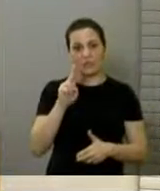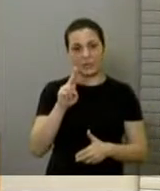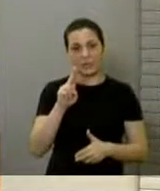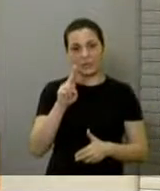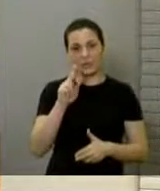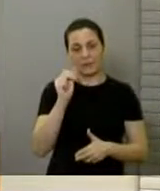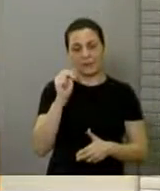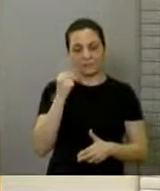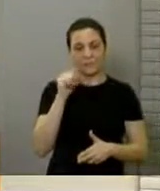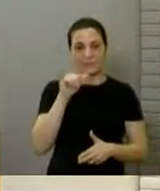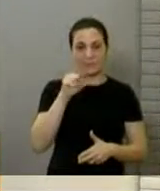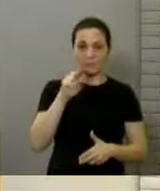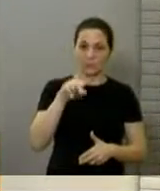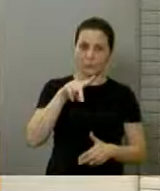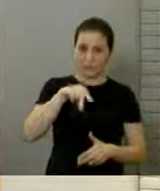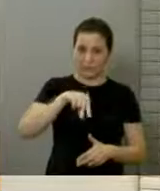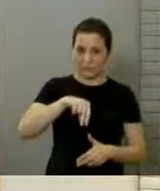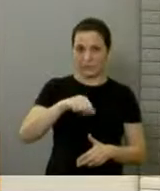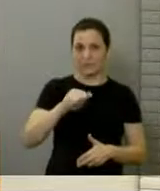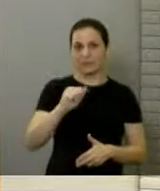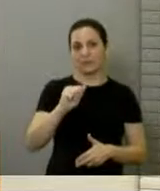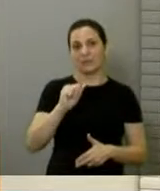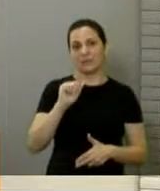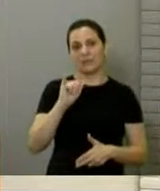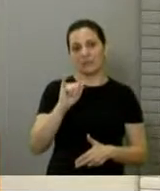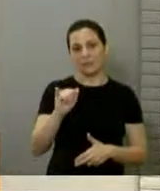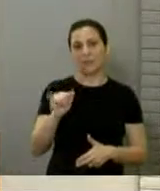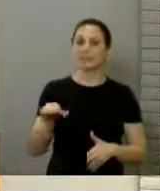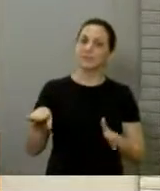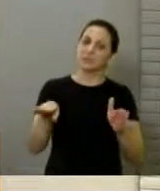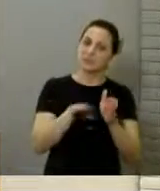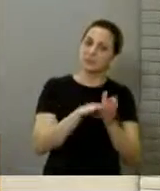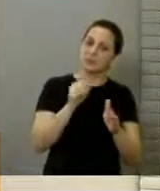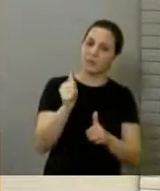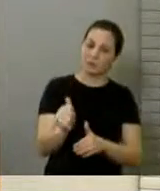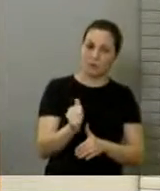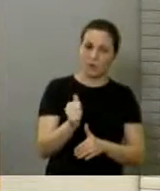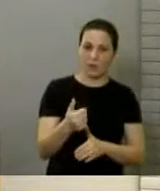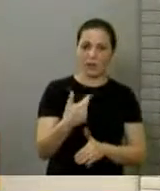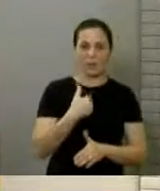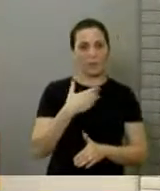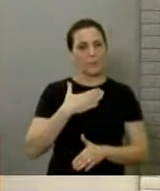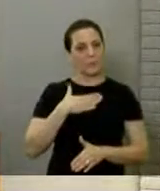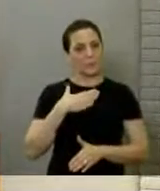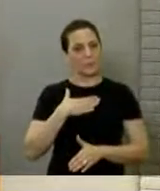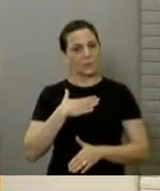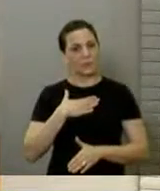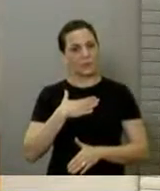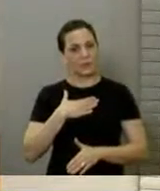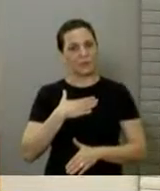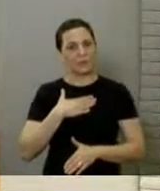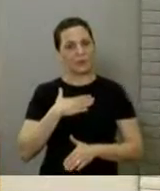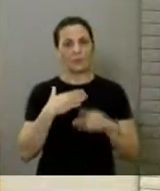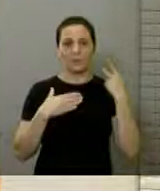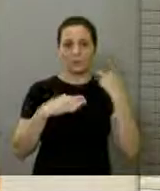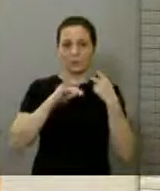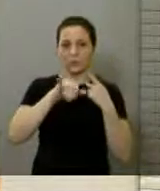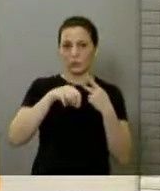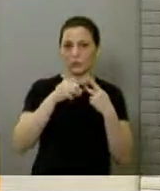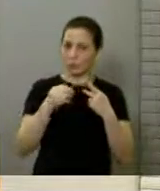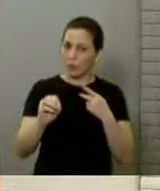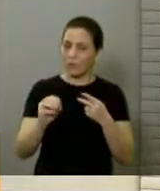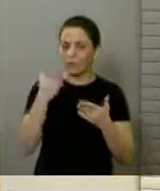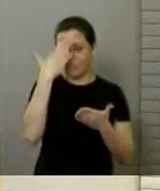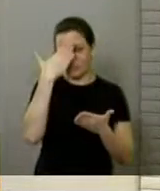de, vieram para cá? Eu acho que não foi por minha causa, nem pelo senhor, doutor João Farias, com